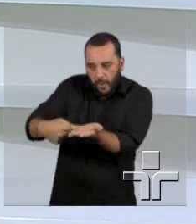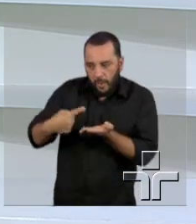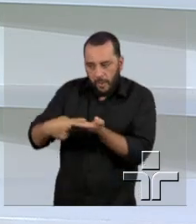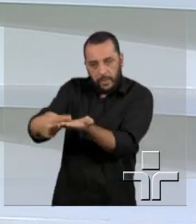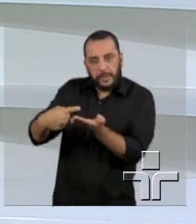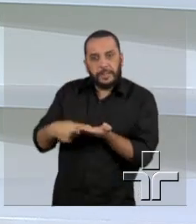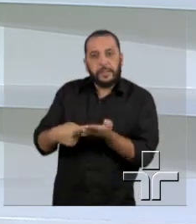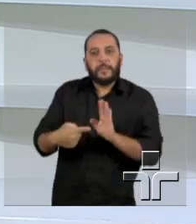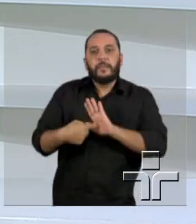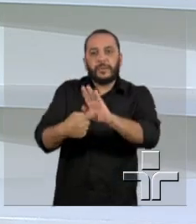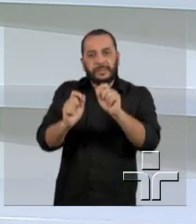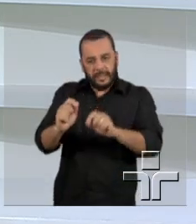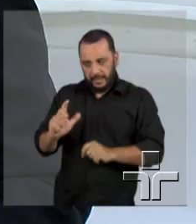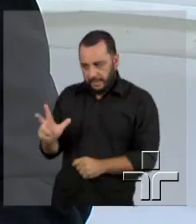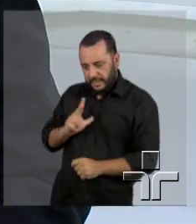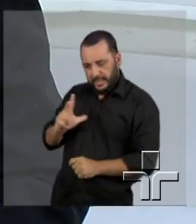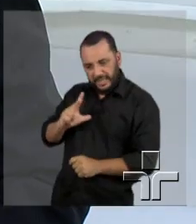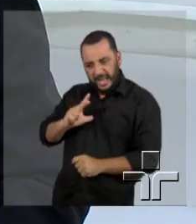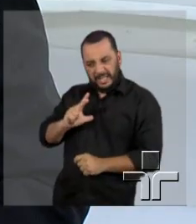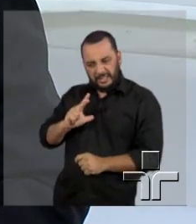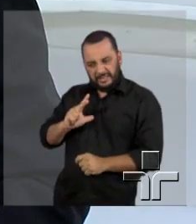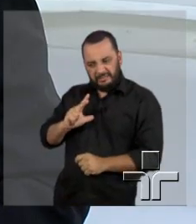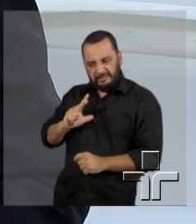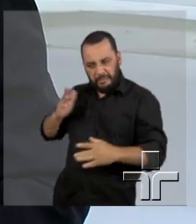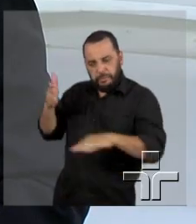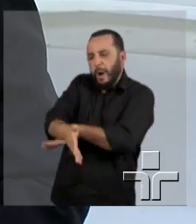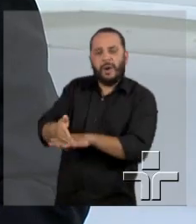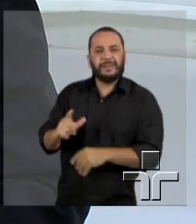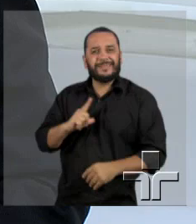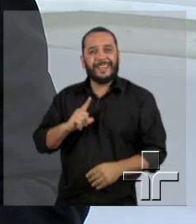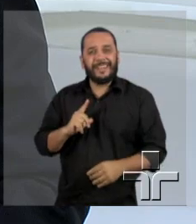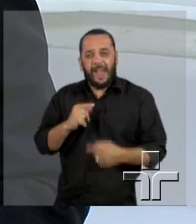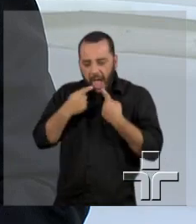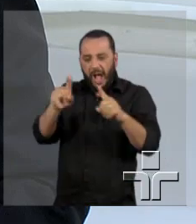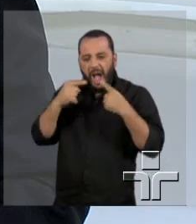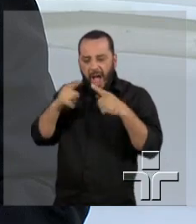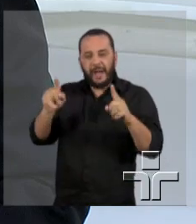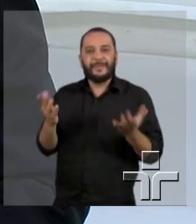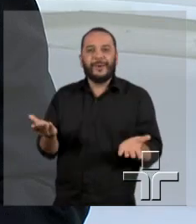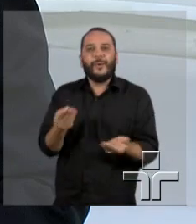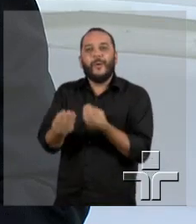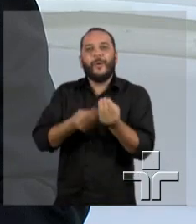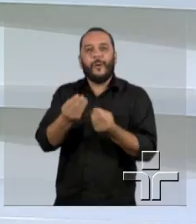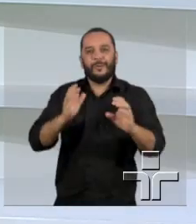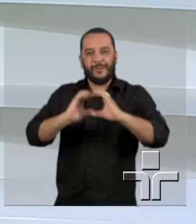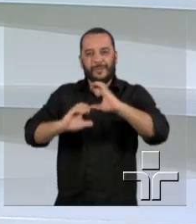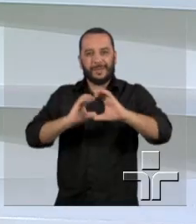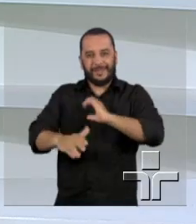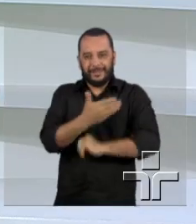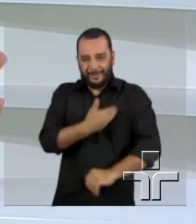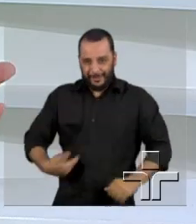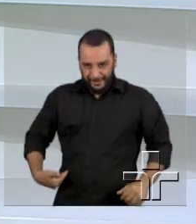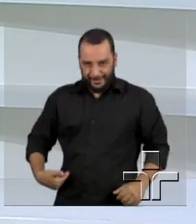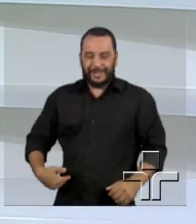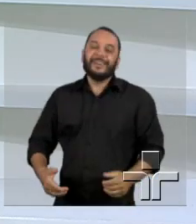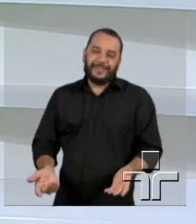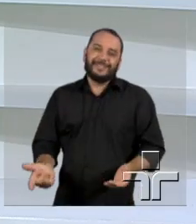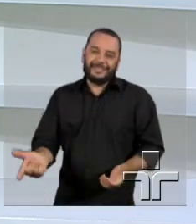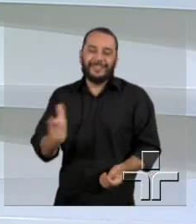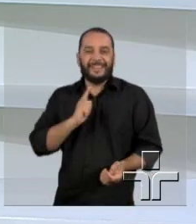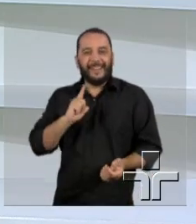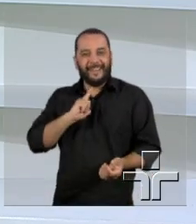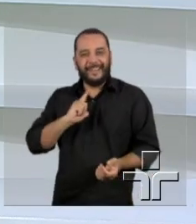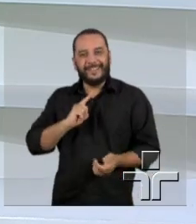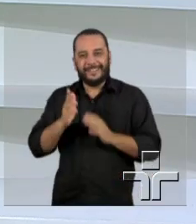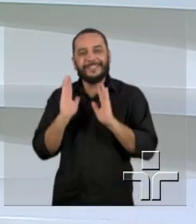sua privacidade invadida. Como é que funciona essa questão das comunicações públicas em canais privados ou